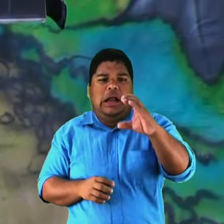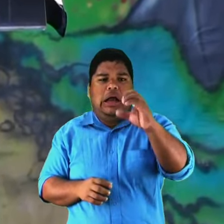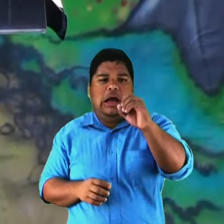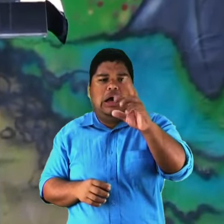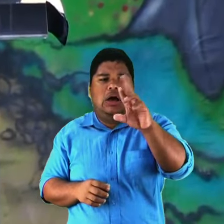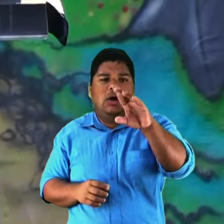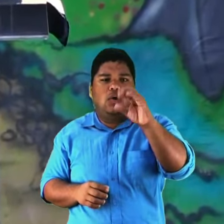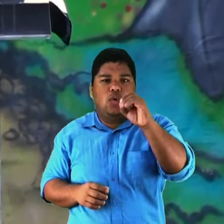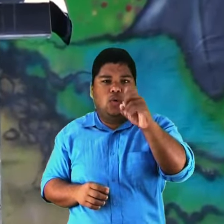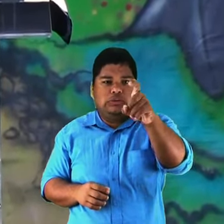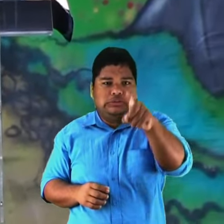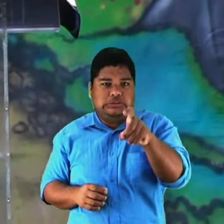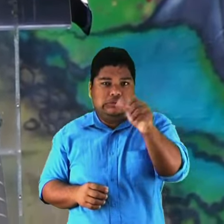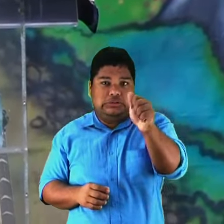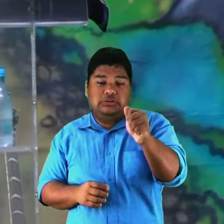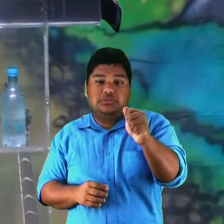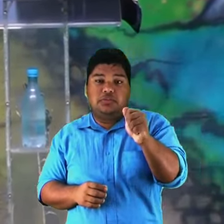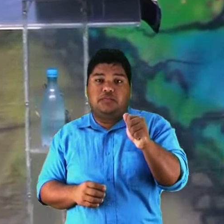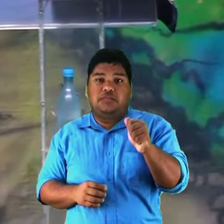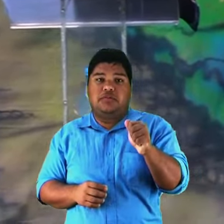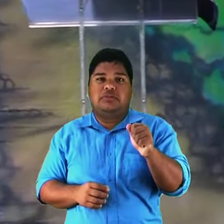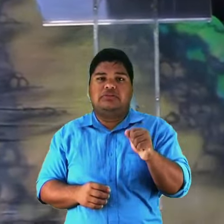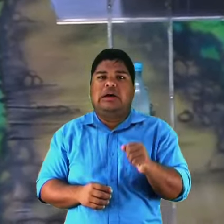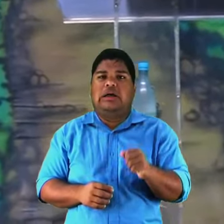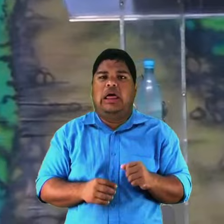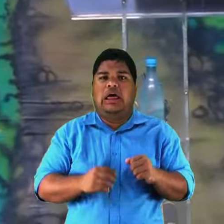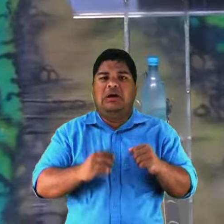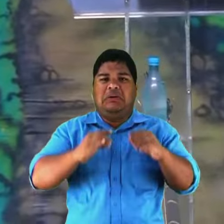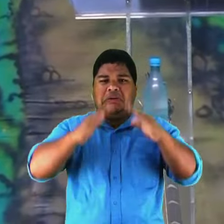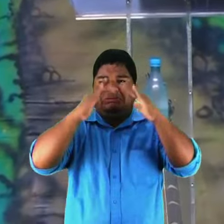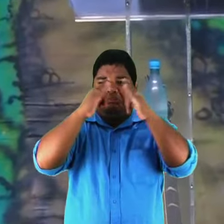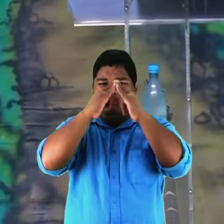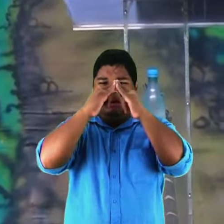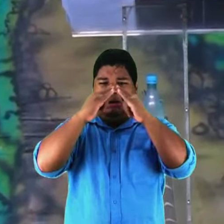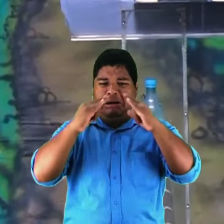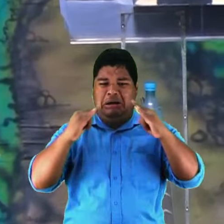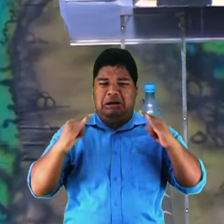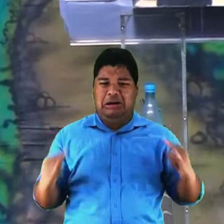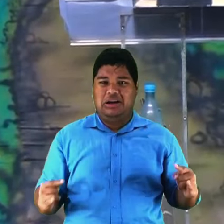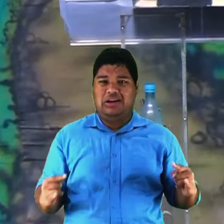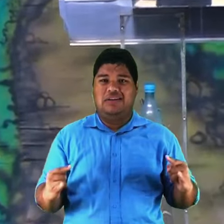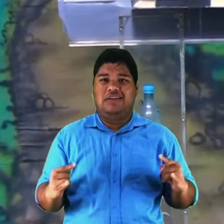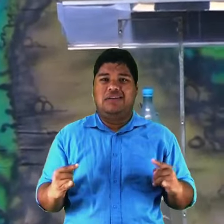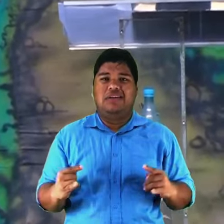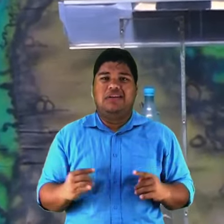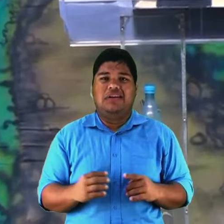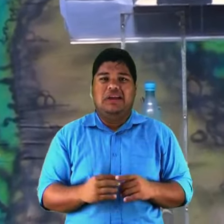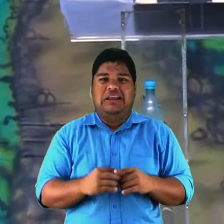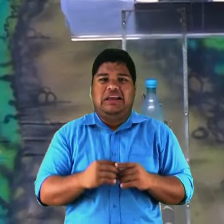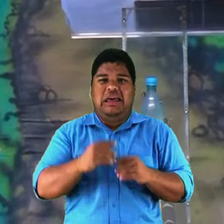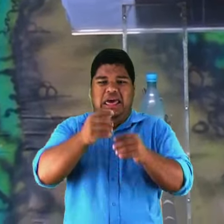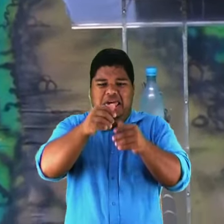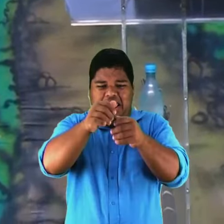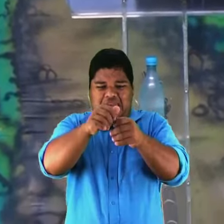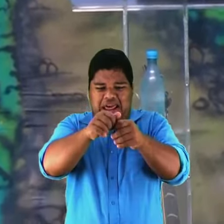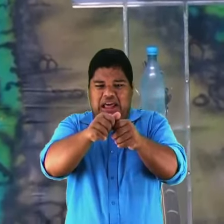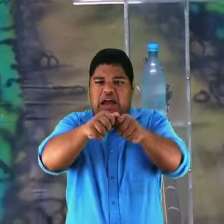ficar todo o tecido interno da barraca, começou a ficar poído e